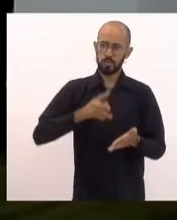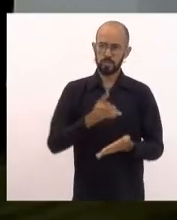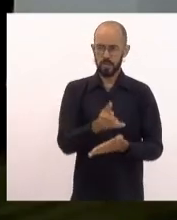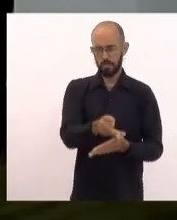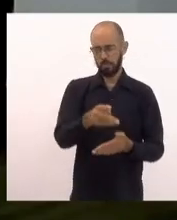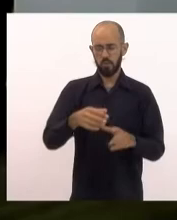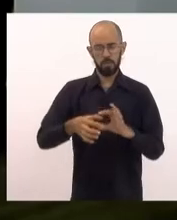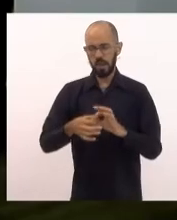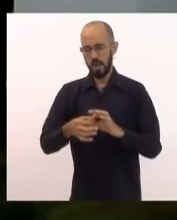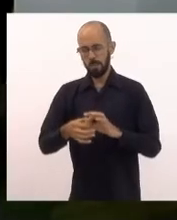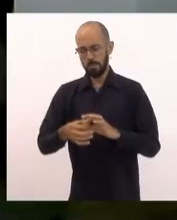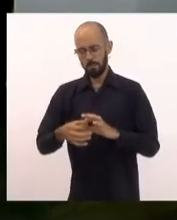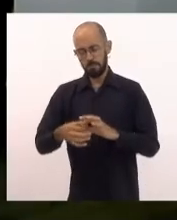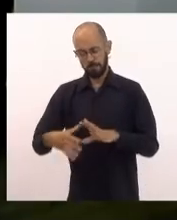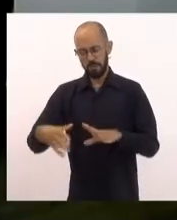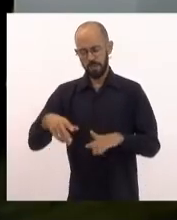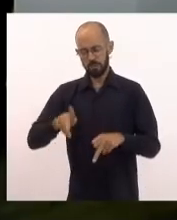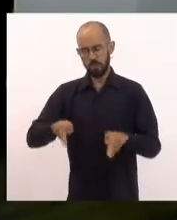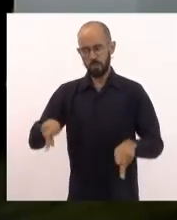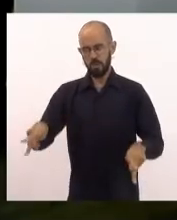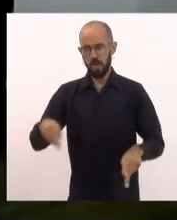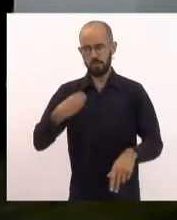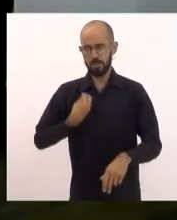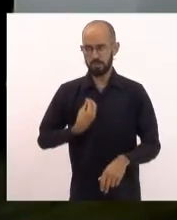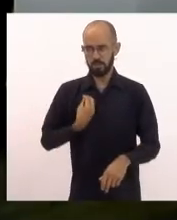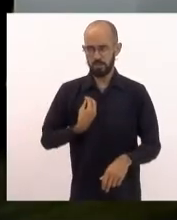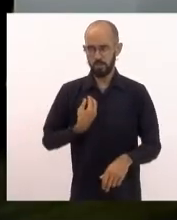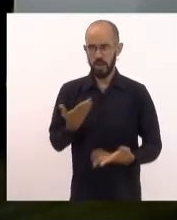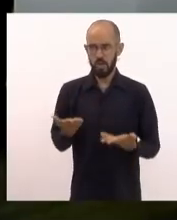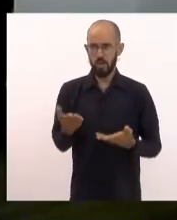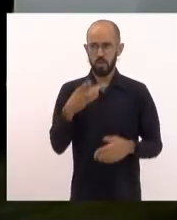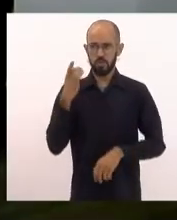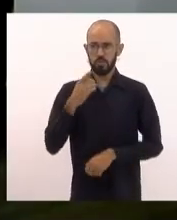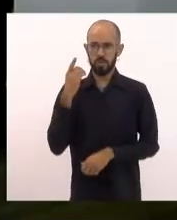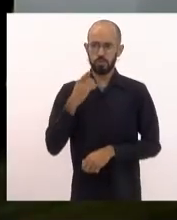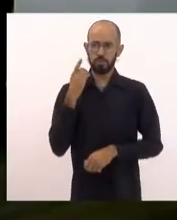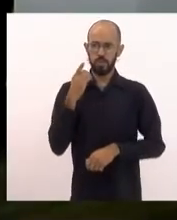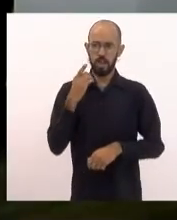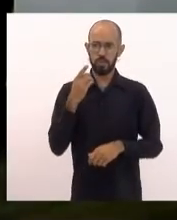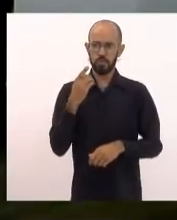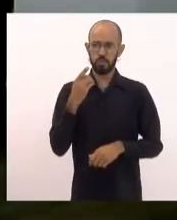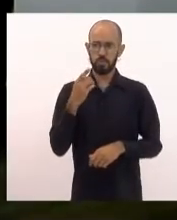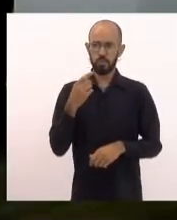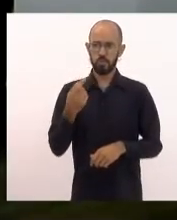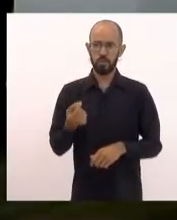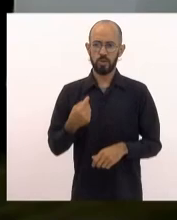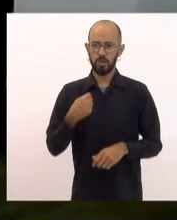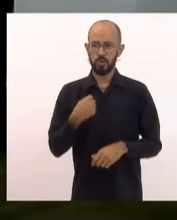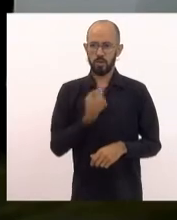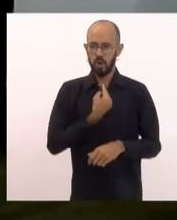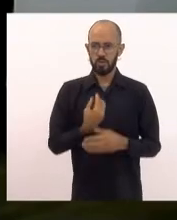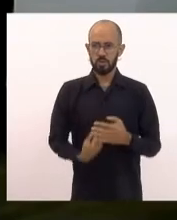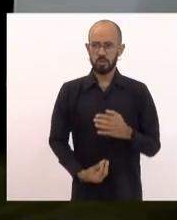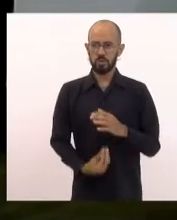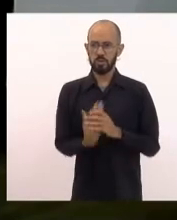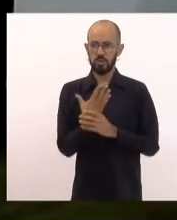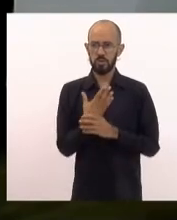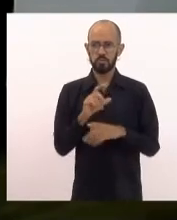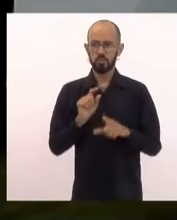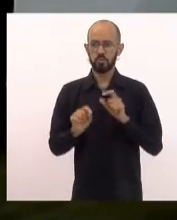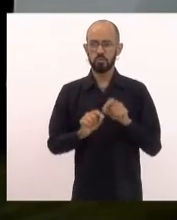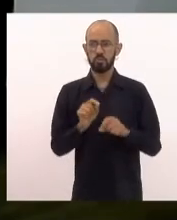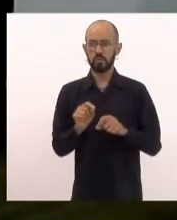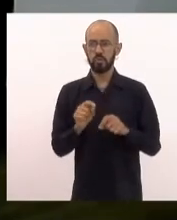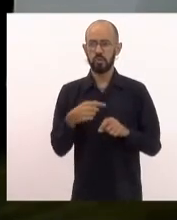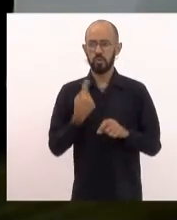popular. E agora, como deputado estadual, nós iniciamos e ampliamos em todo o Sul Fluminense o